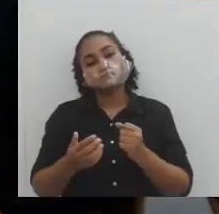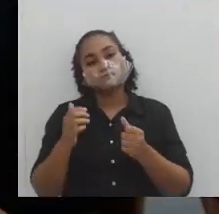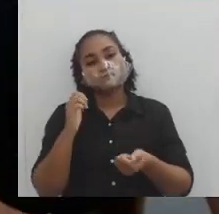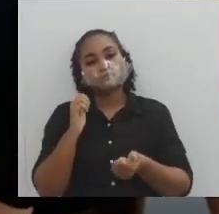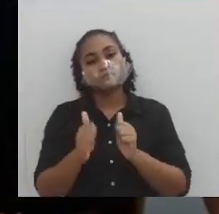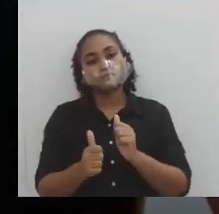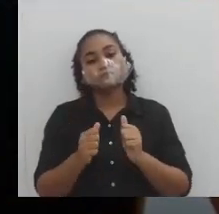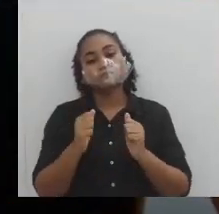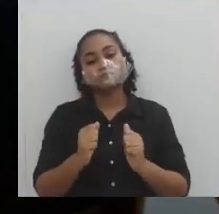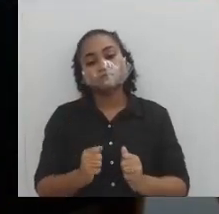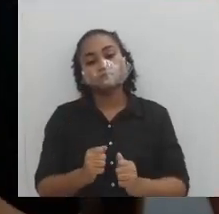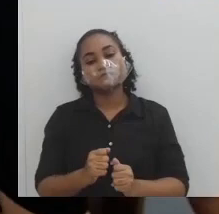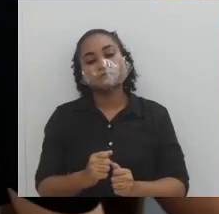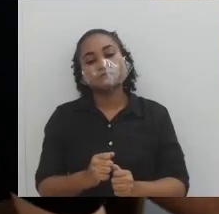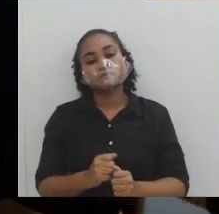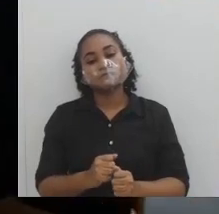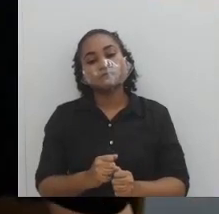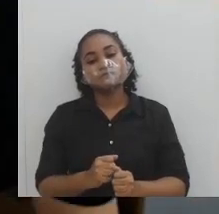para